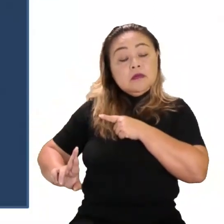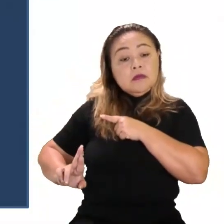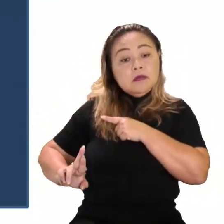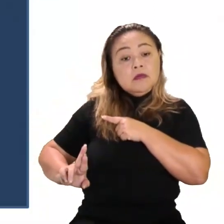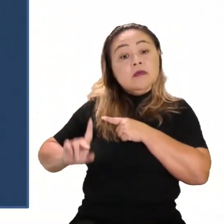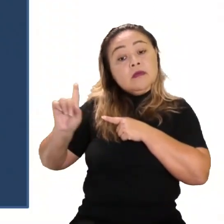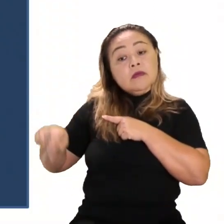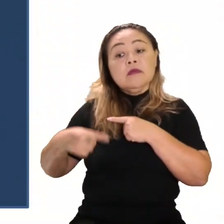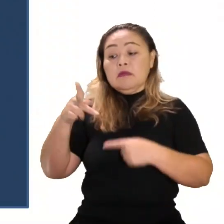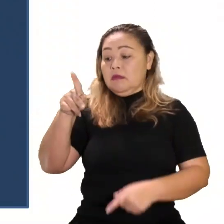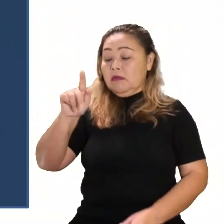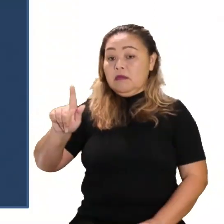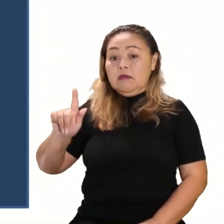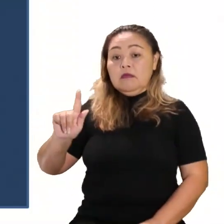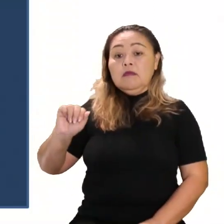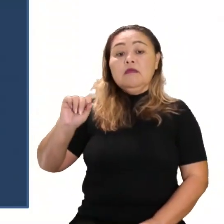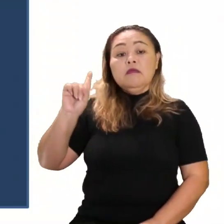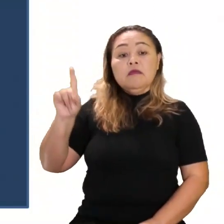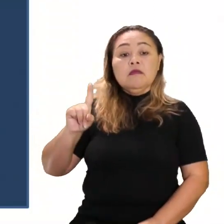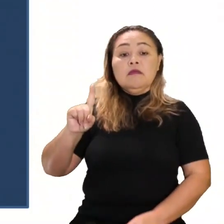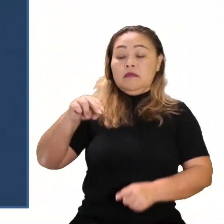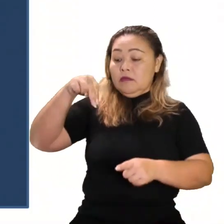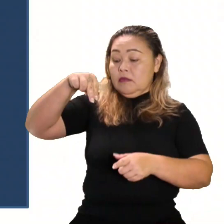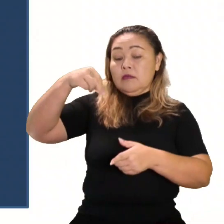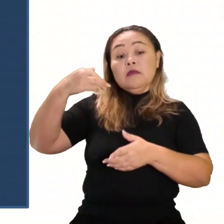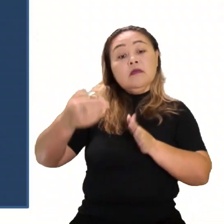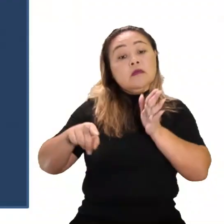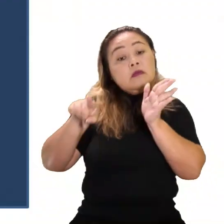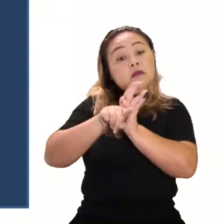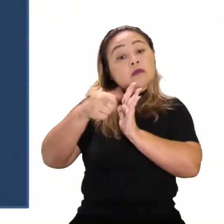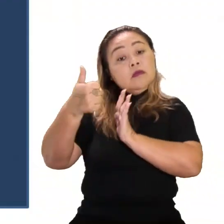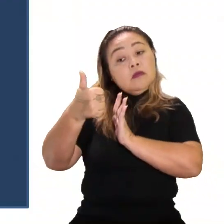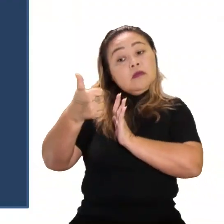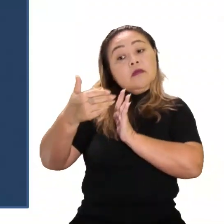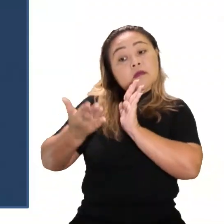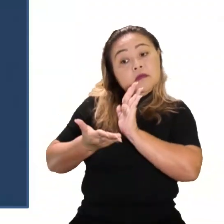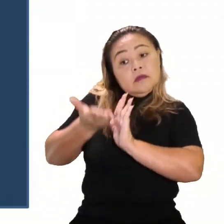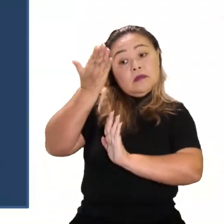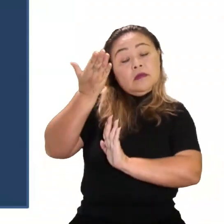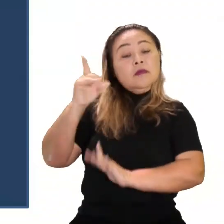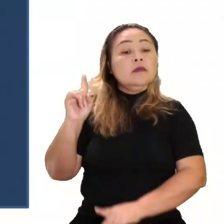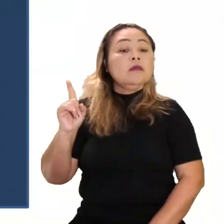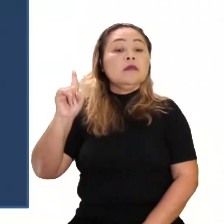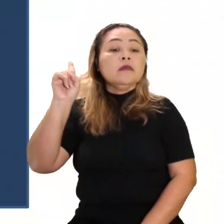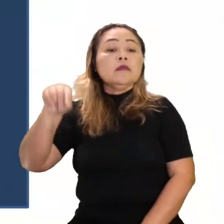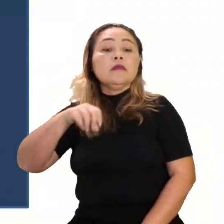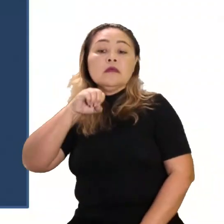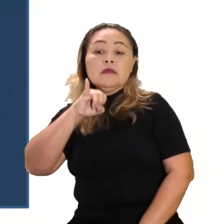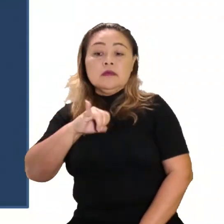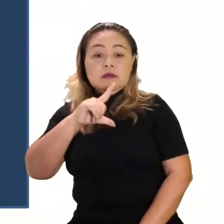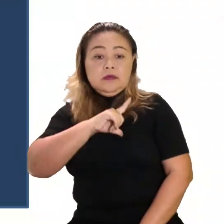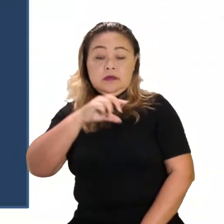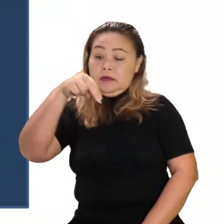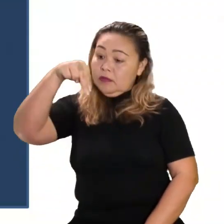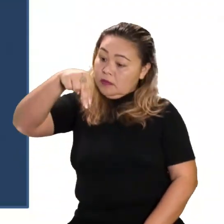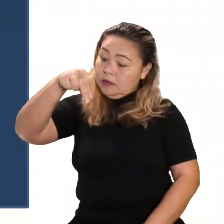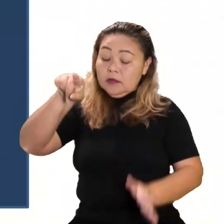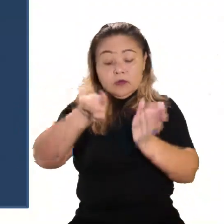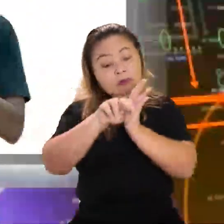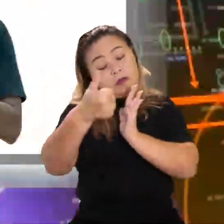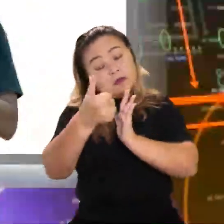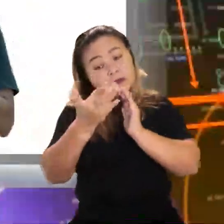E a nossa PG, o n menos 1 está no expoente. Vamos conversar um pouquinho sobre isso. Se o n menos 1 está